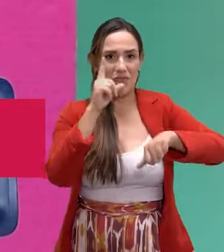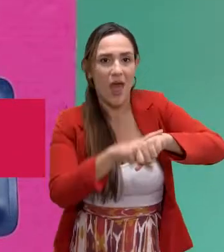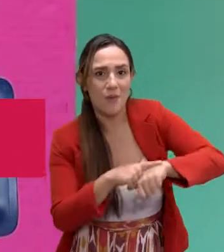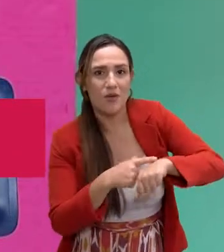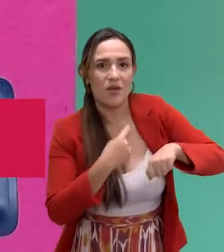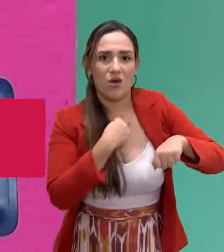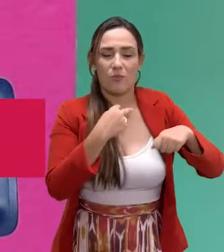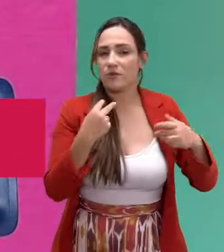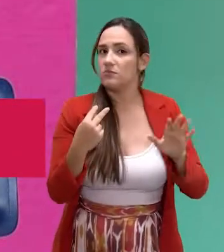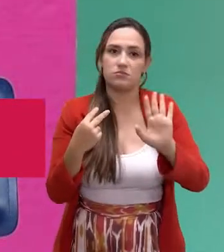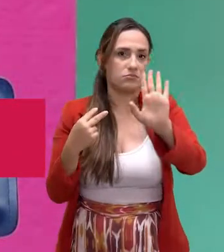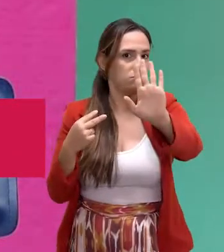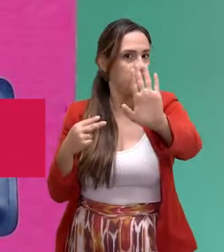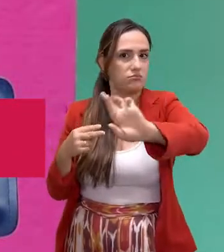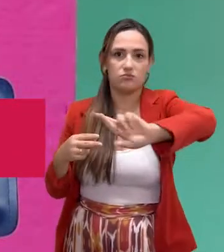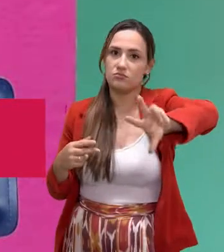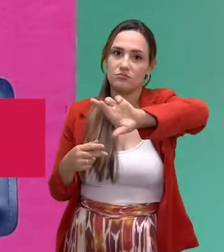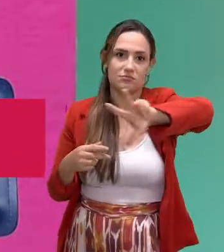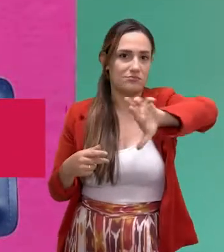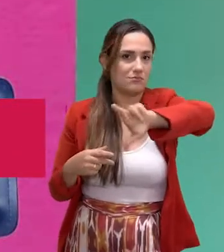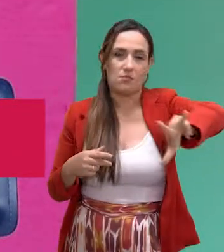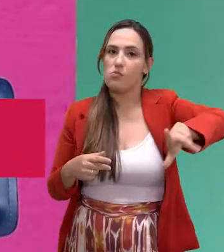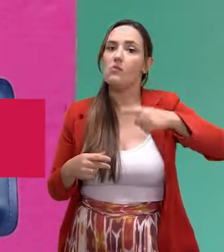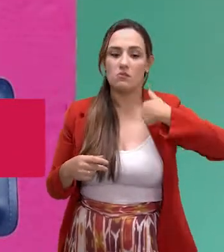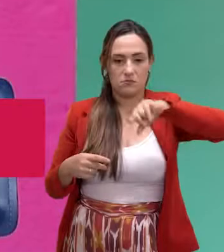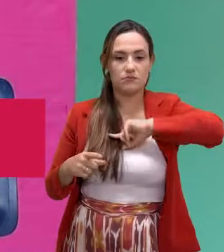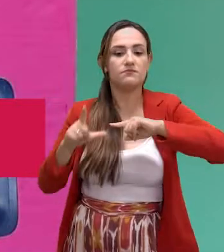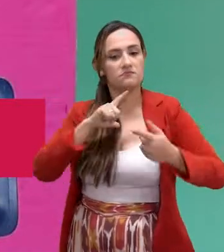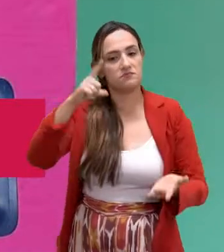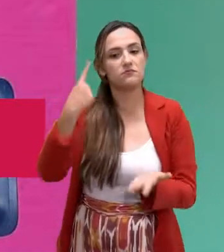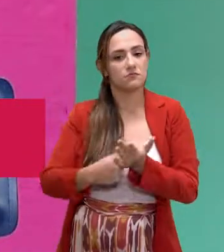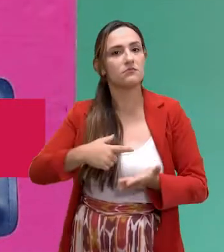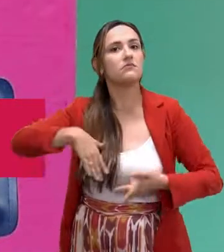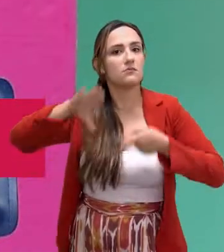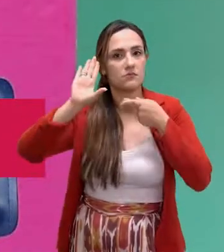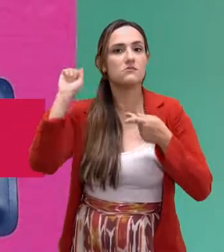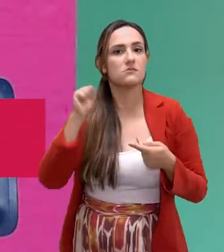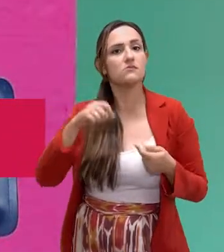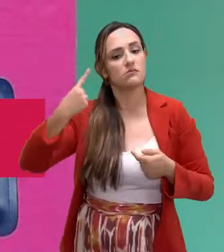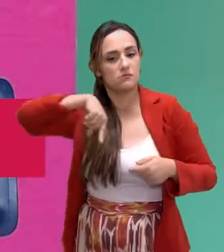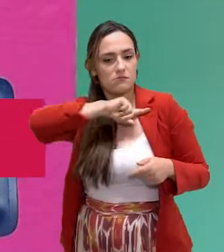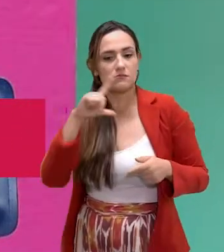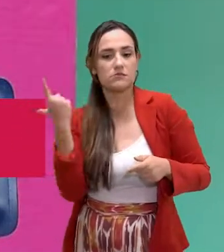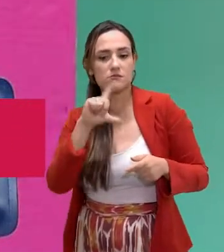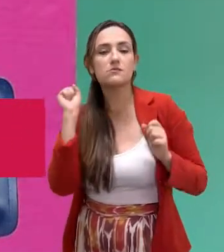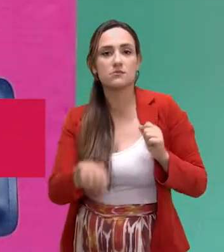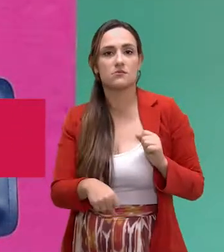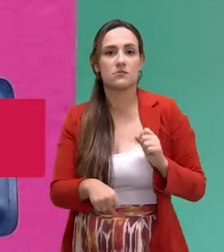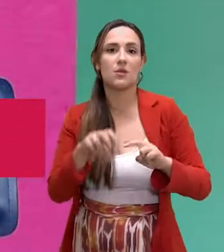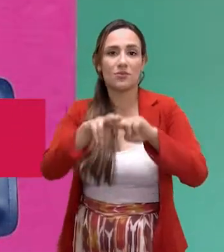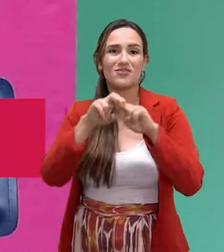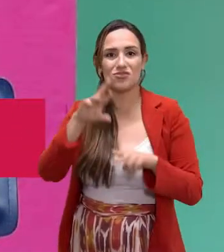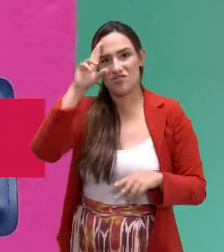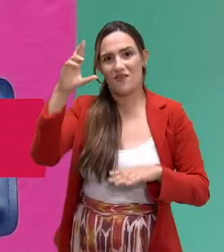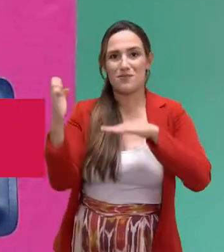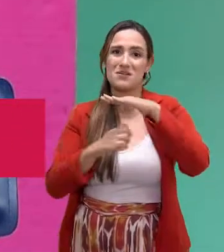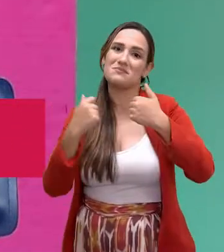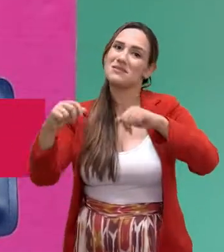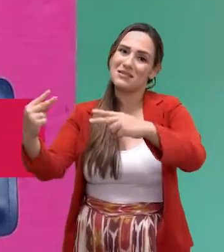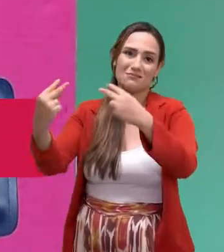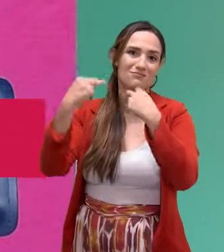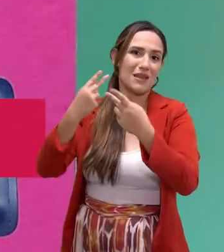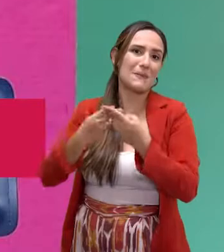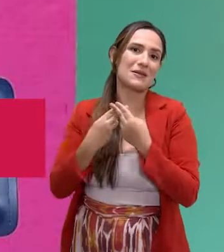da forma que a gente precisa para o trabalho, com compromisso. Então, eu acho que esse olhar do gestor, ele